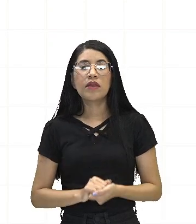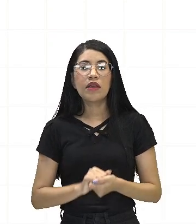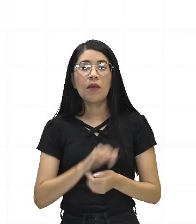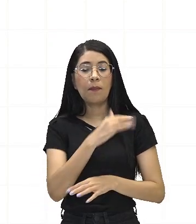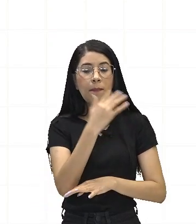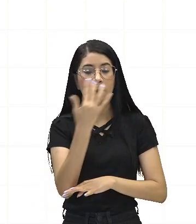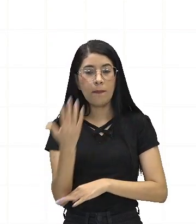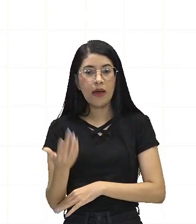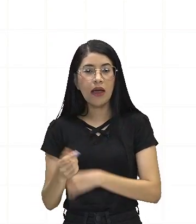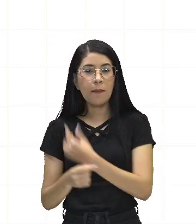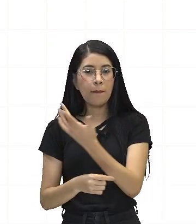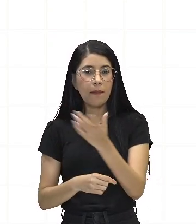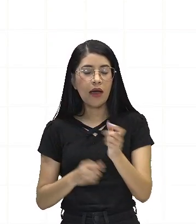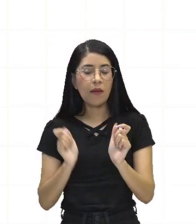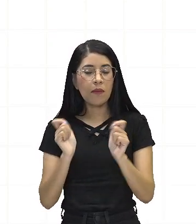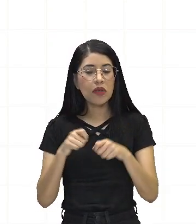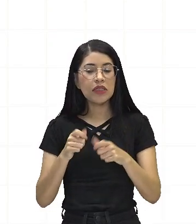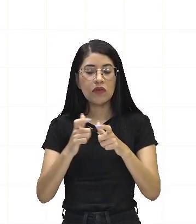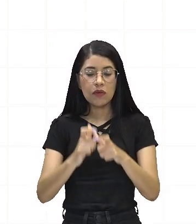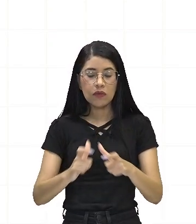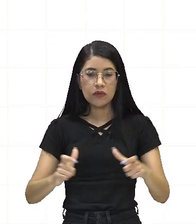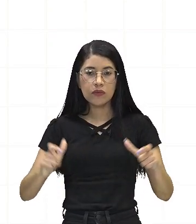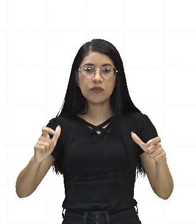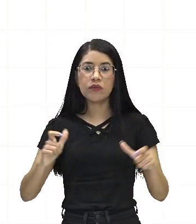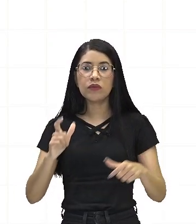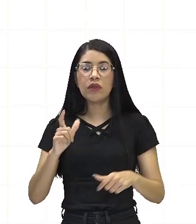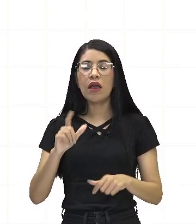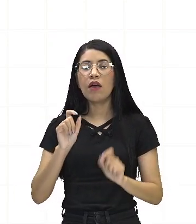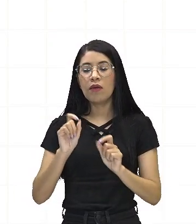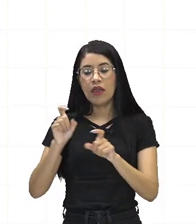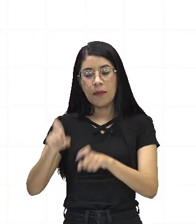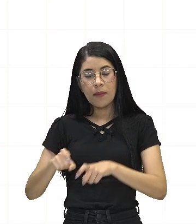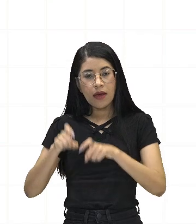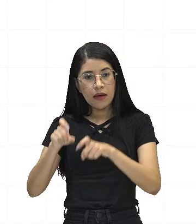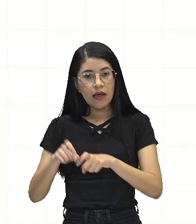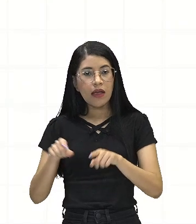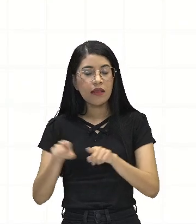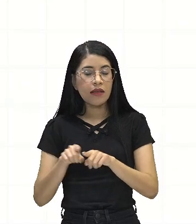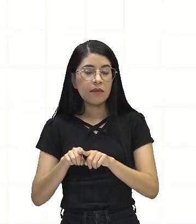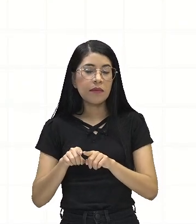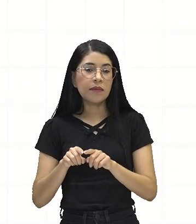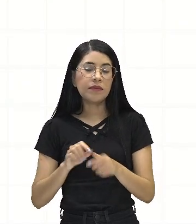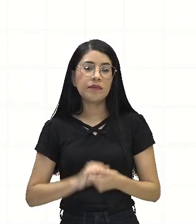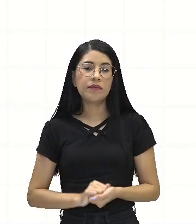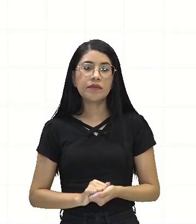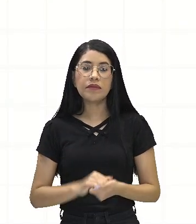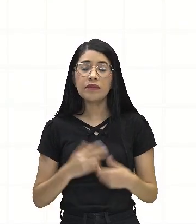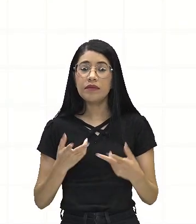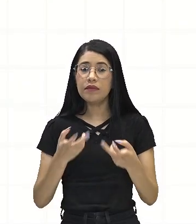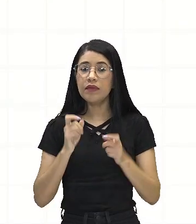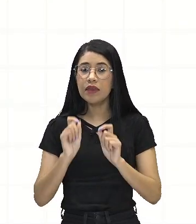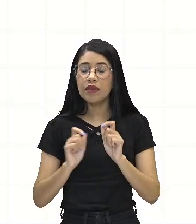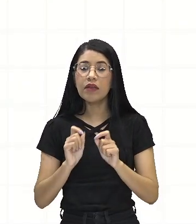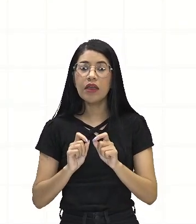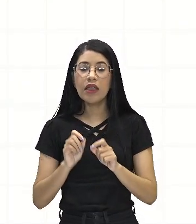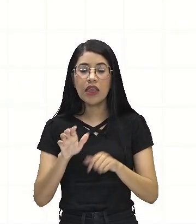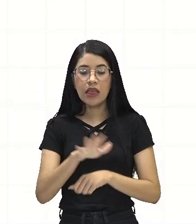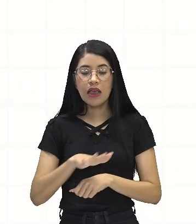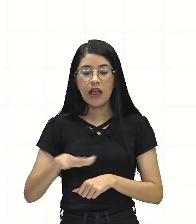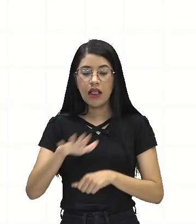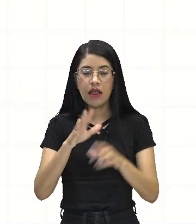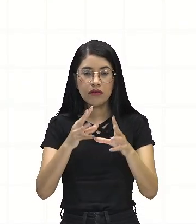das cidades, o surgimento também aqui, no caso da classe média urbana, né, por conta